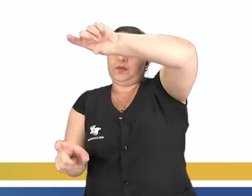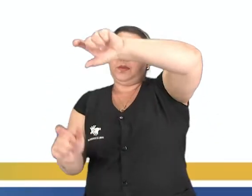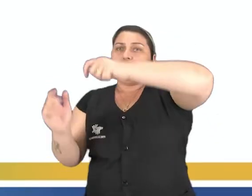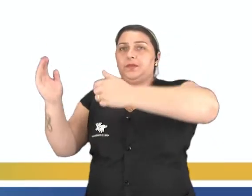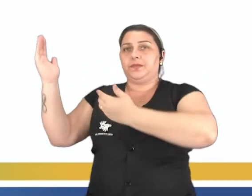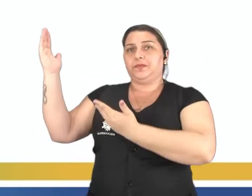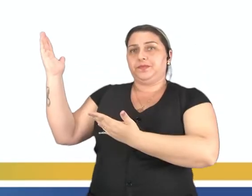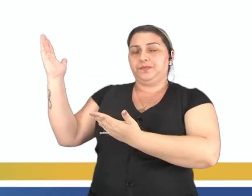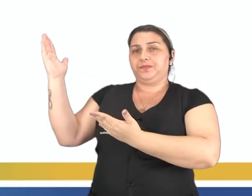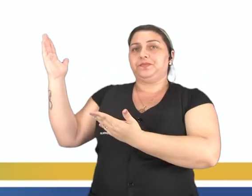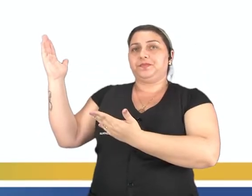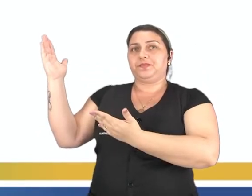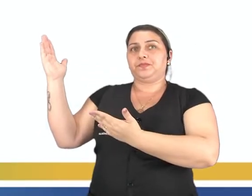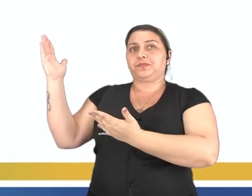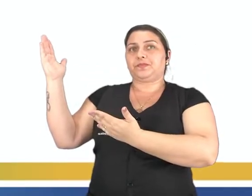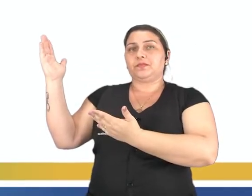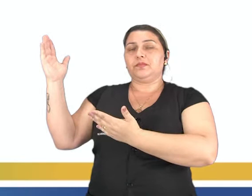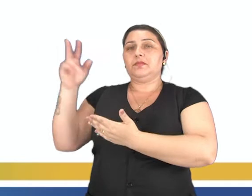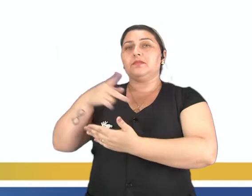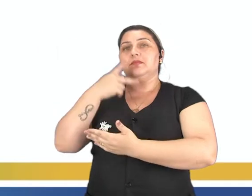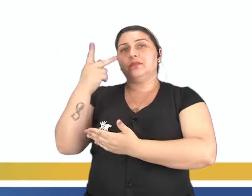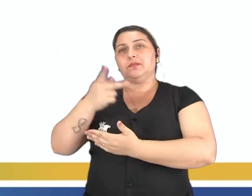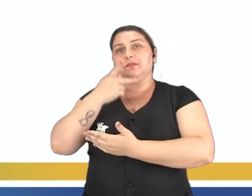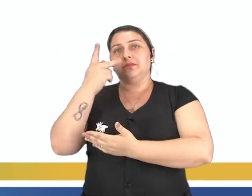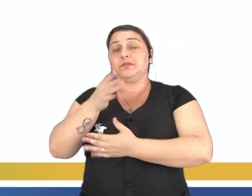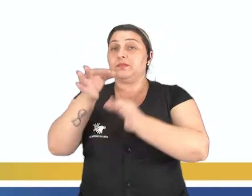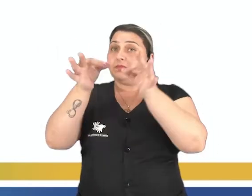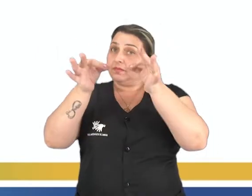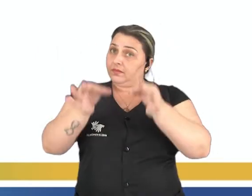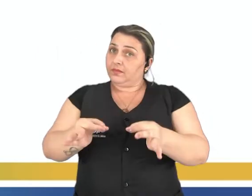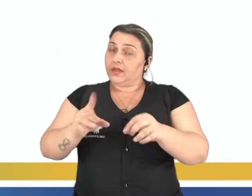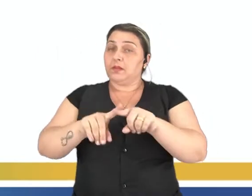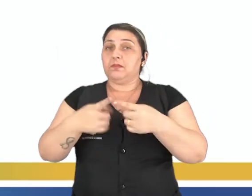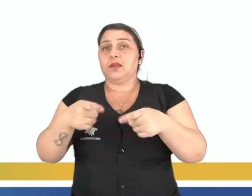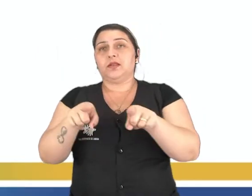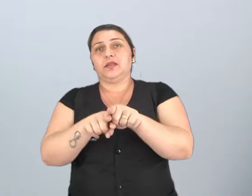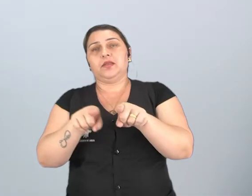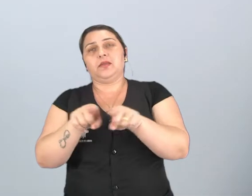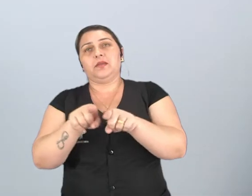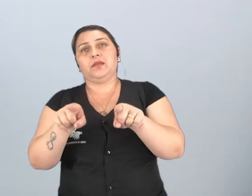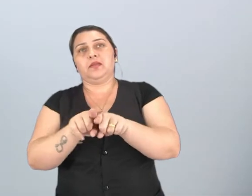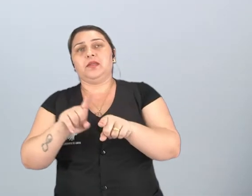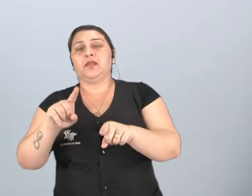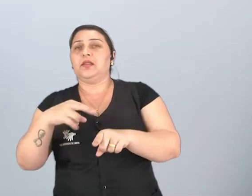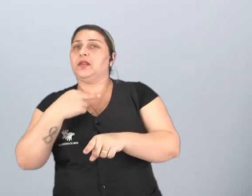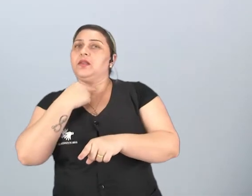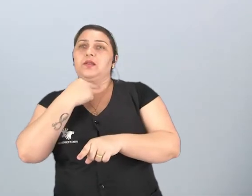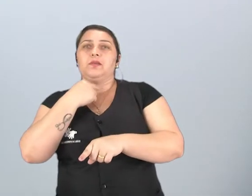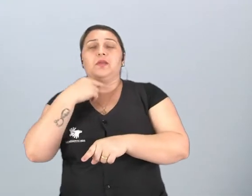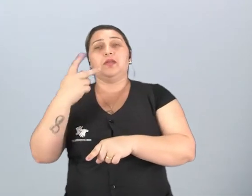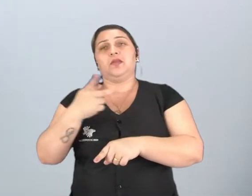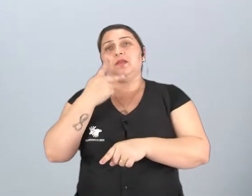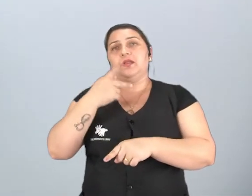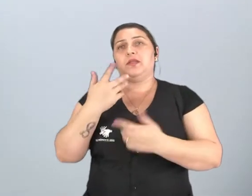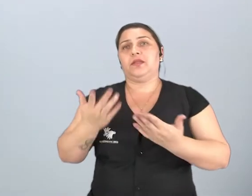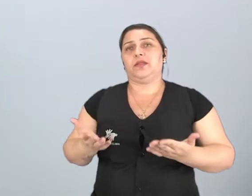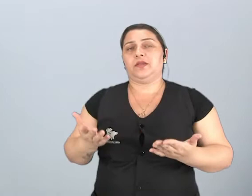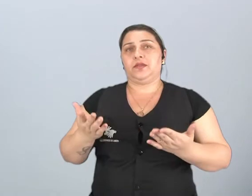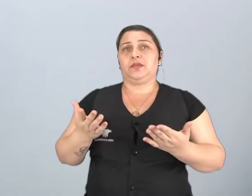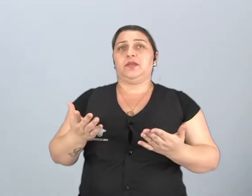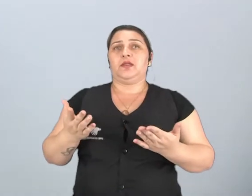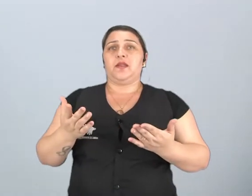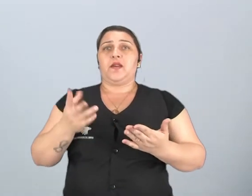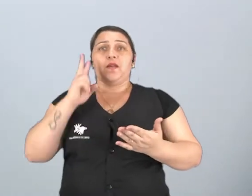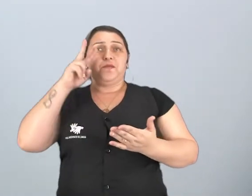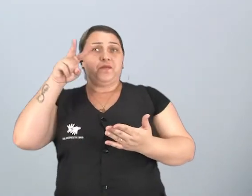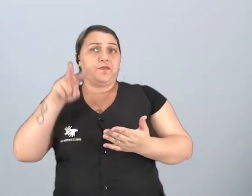lado, né, do esqueleto, a gente fala que é uma maneira correta, mas também a gente não pode falar que quando a